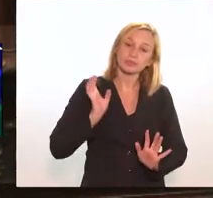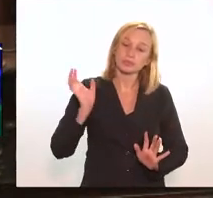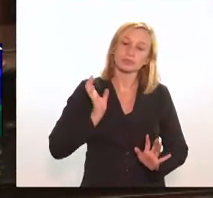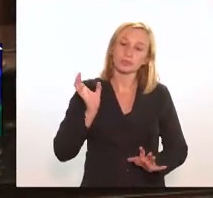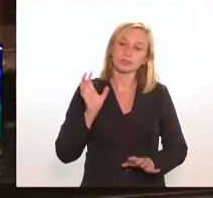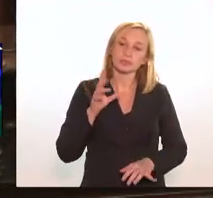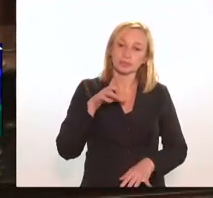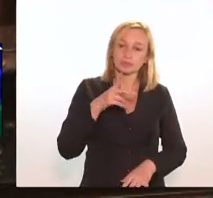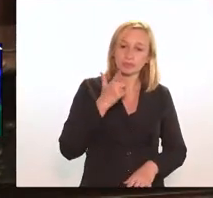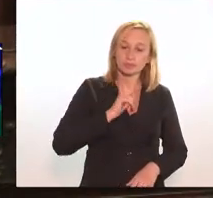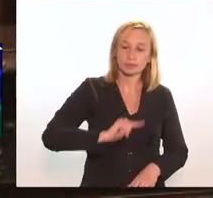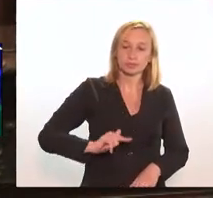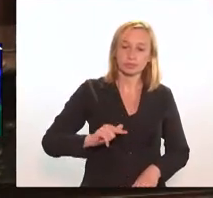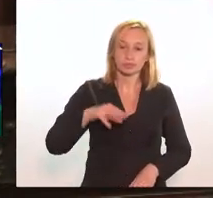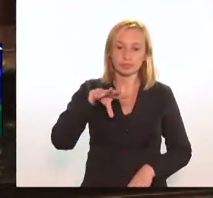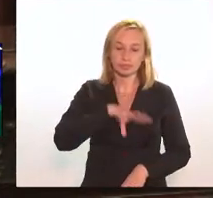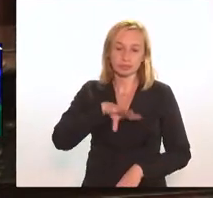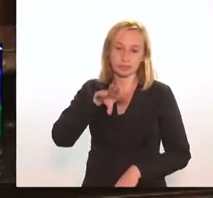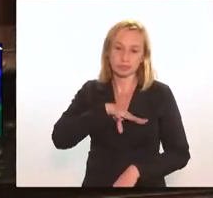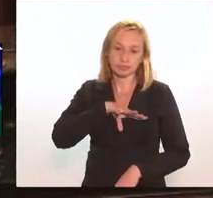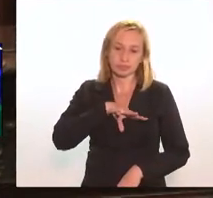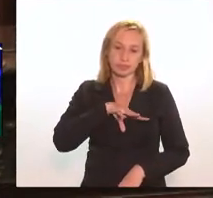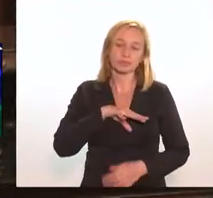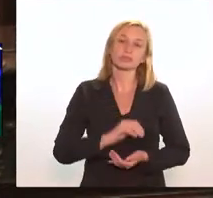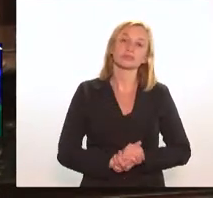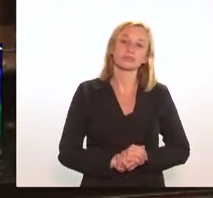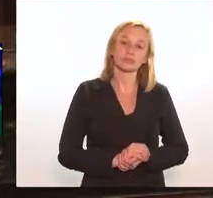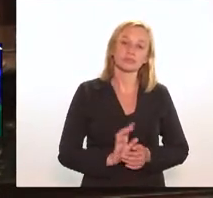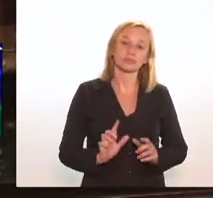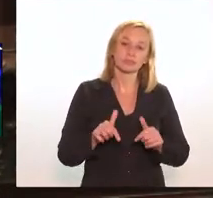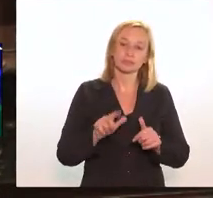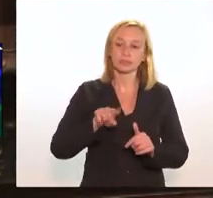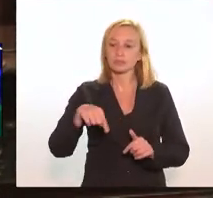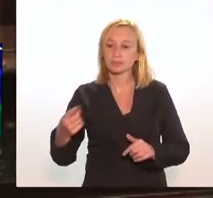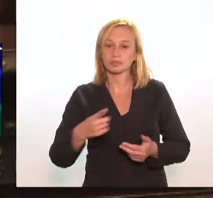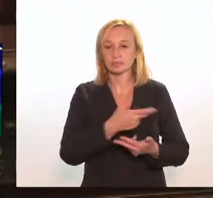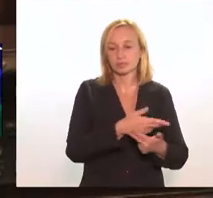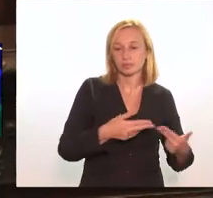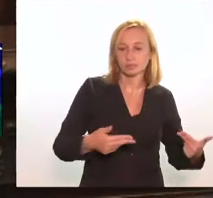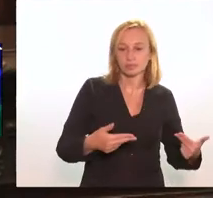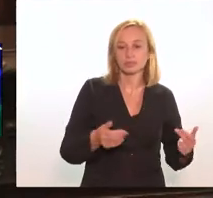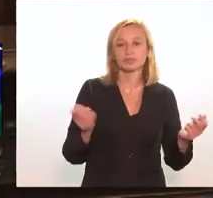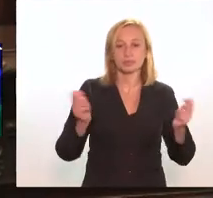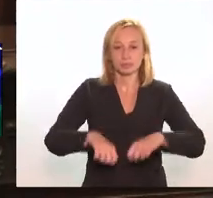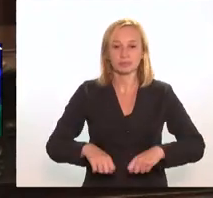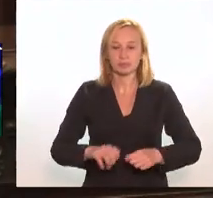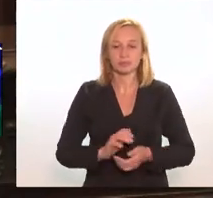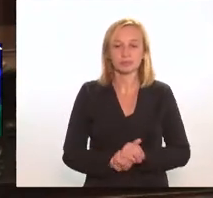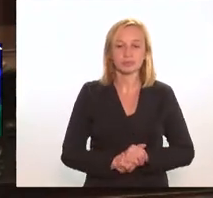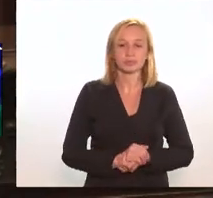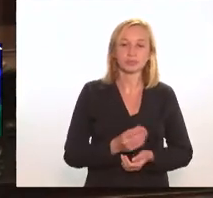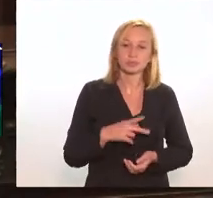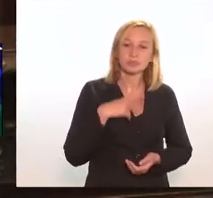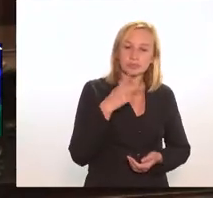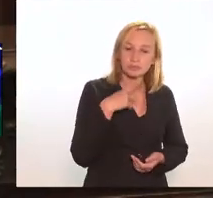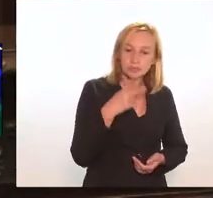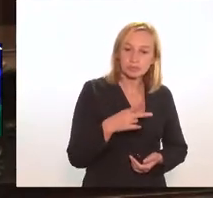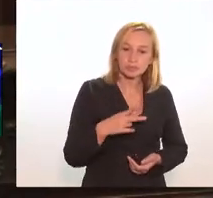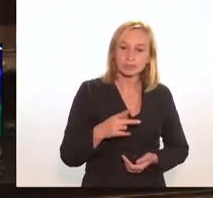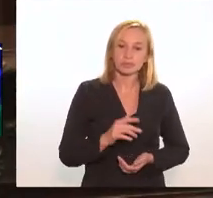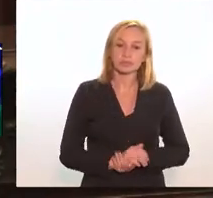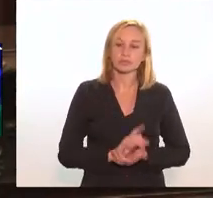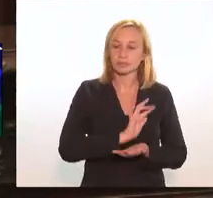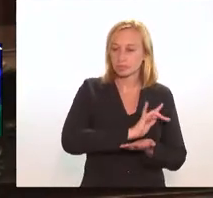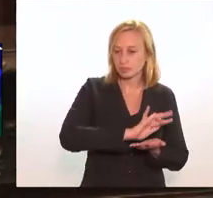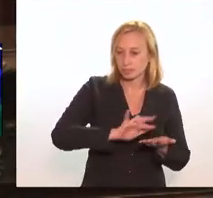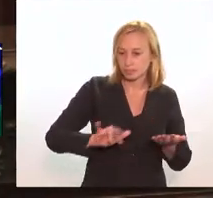da língua portuguesa, e essa riqueza se manifesta, entre outras coisas, pela possibilidade de nos expressarmos de forma